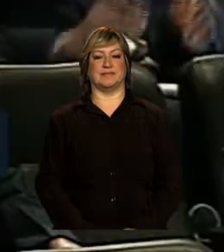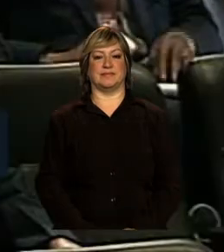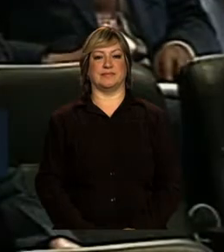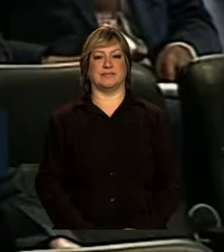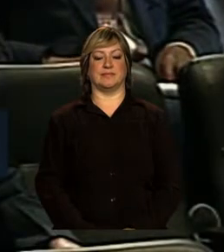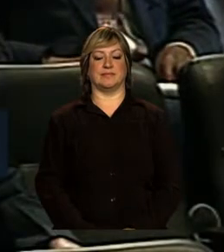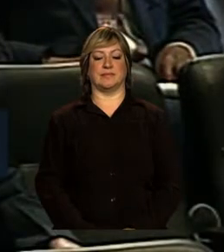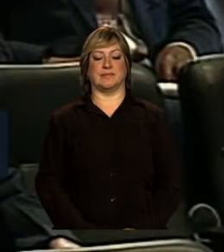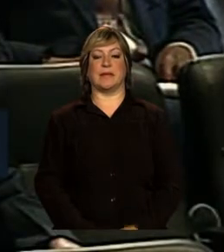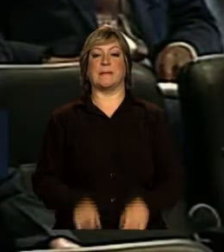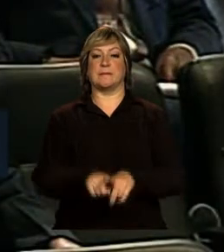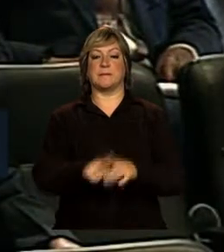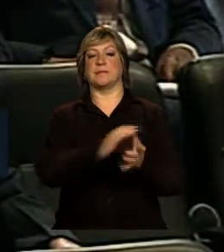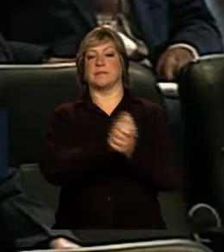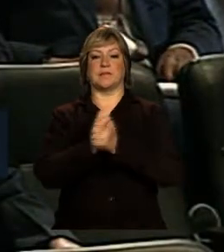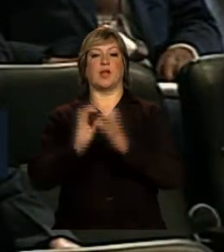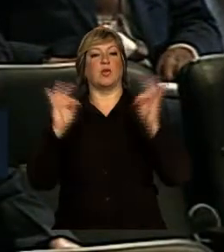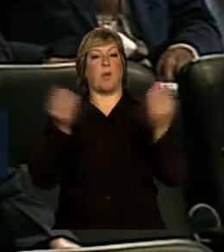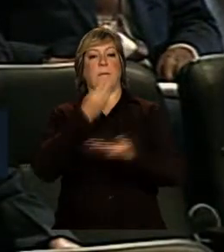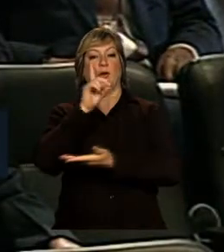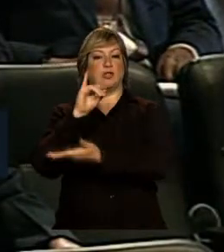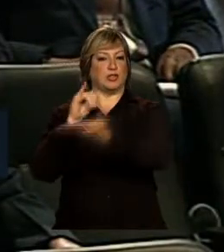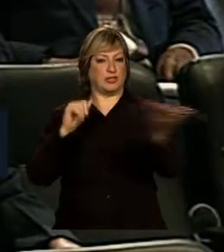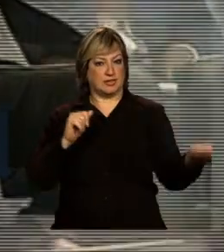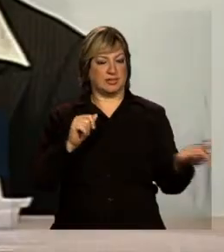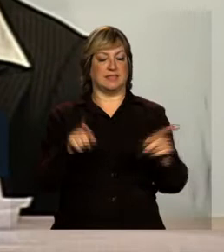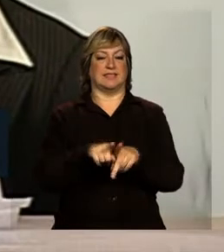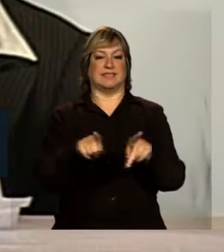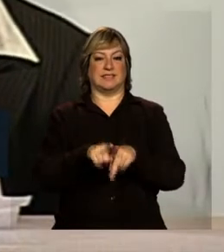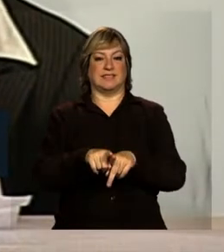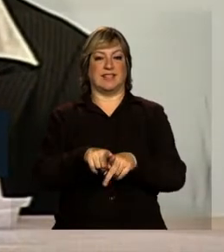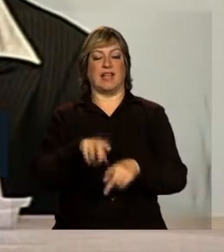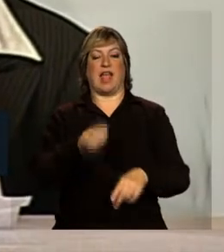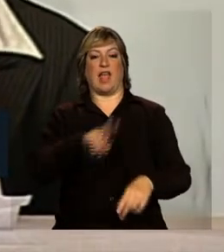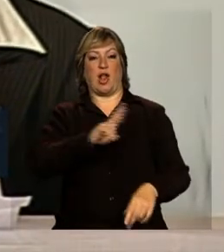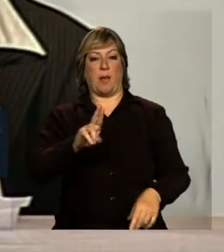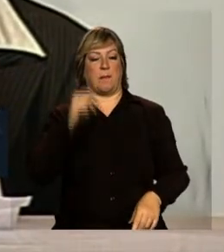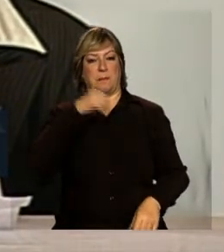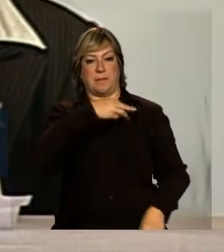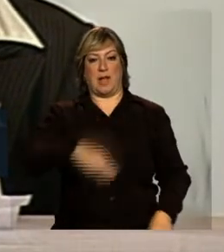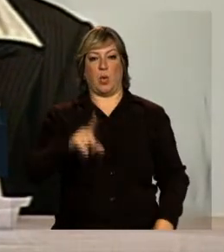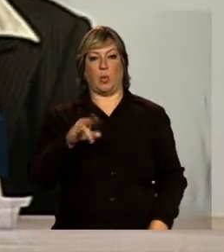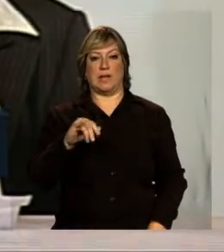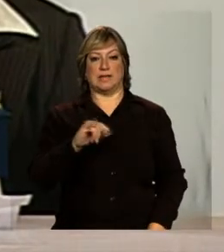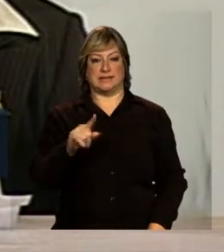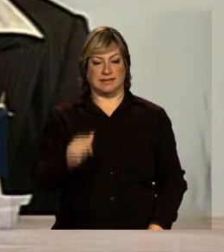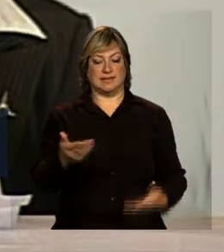Né? E felicito a todos, bom dia a todas e a todos, felicito todos em nome da ministra Luísa, né?